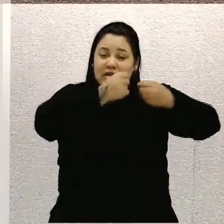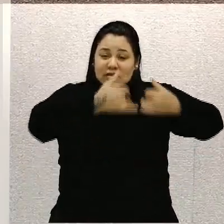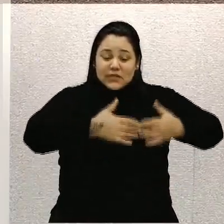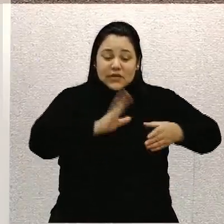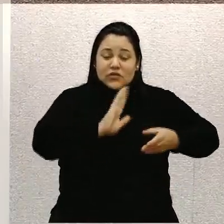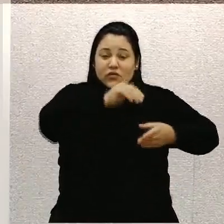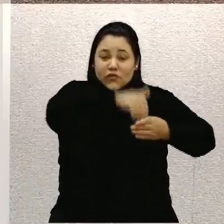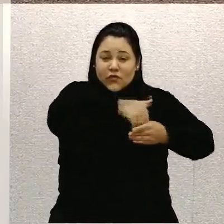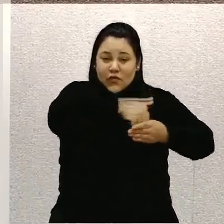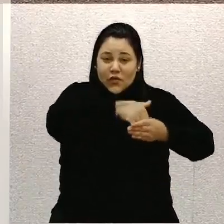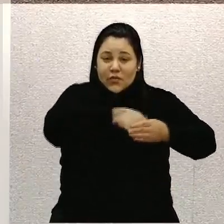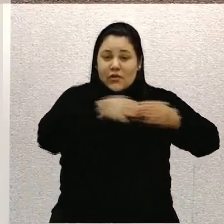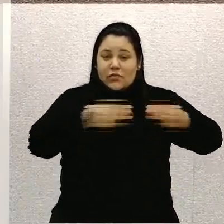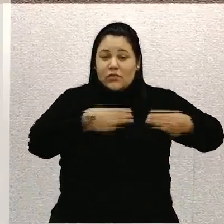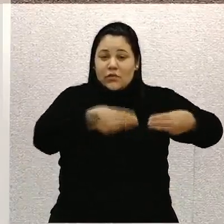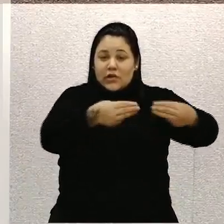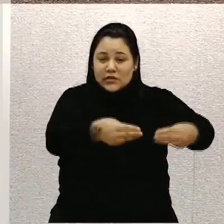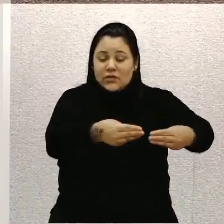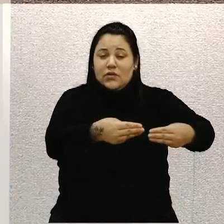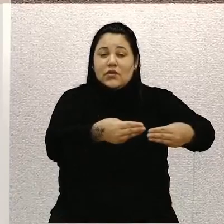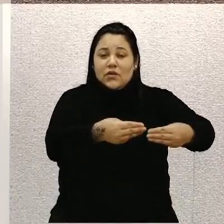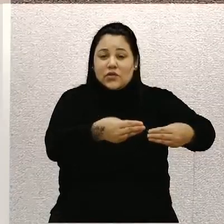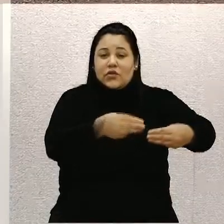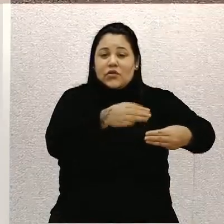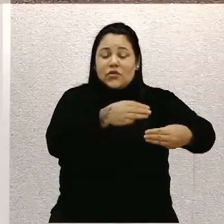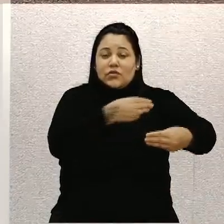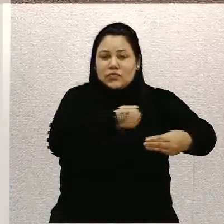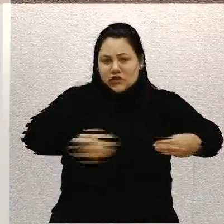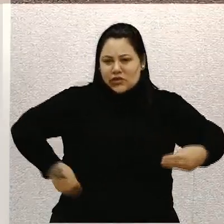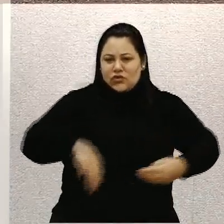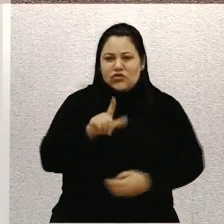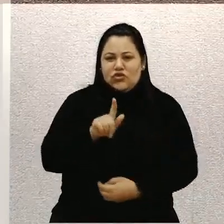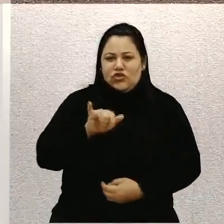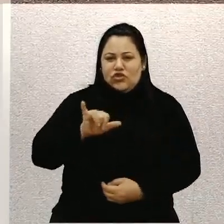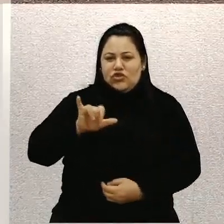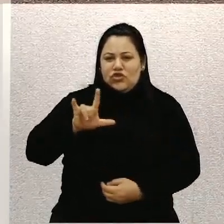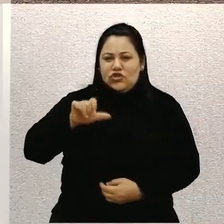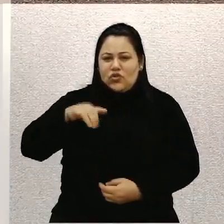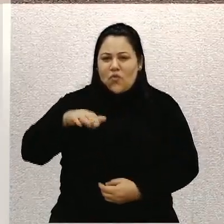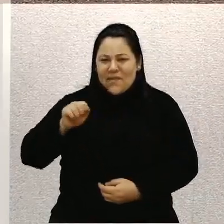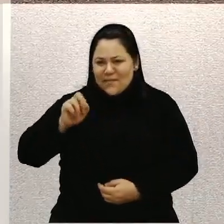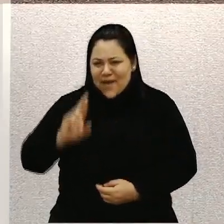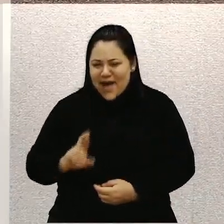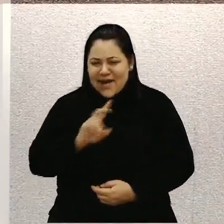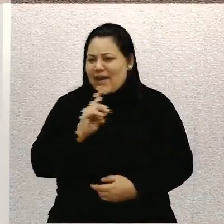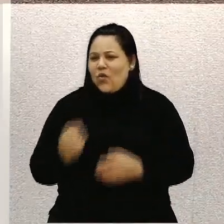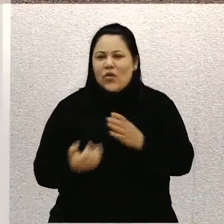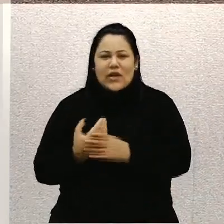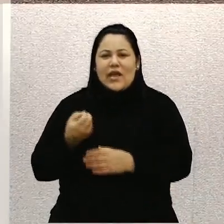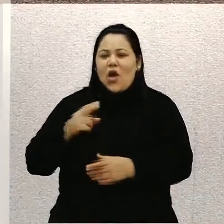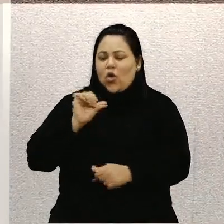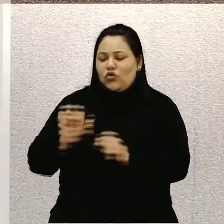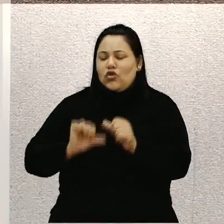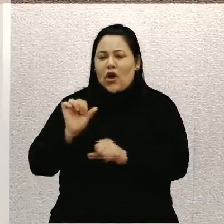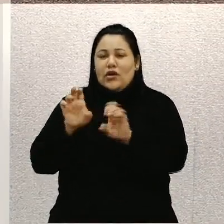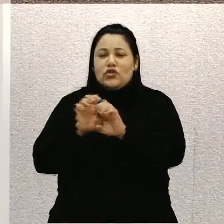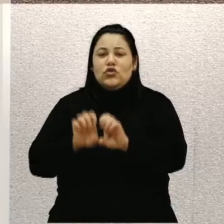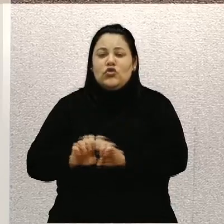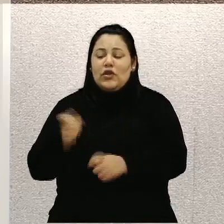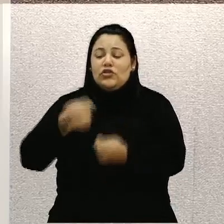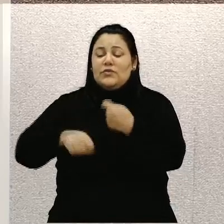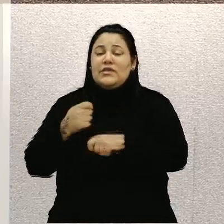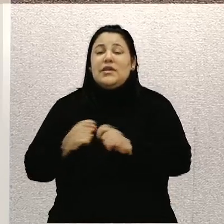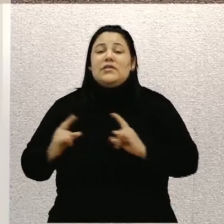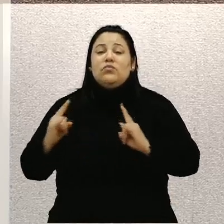ministro relator Gilmar Mendes, ficou posto que a lei, ora discutida, não cria ou altera a estrutura ou atribuição de órgãos da administração pública